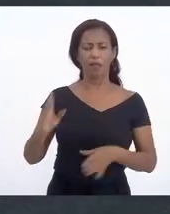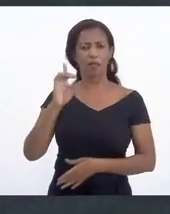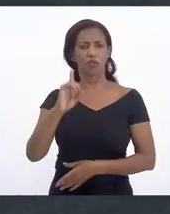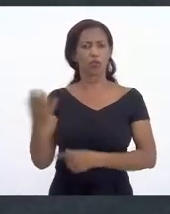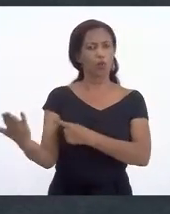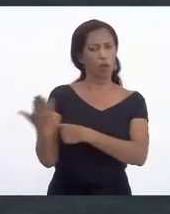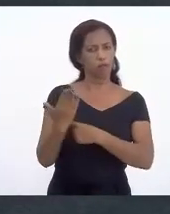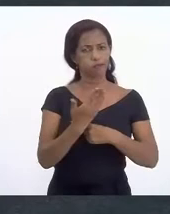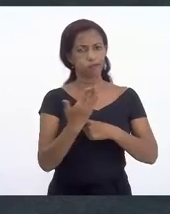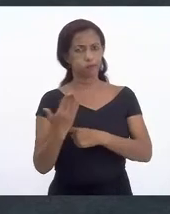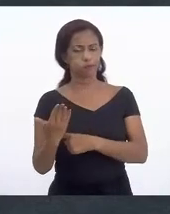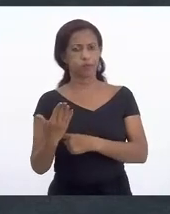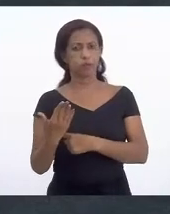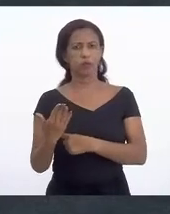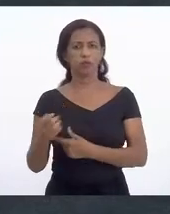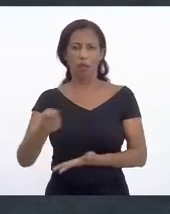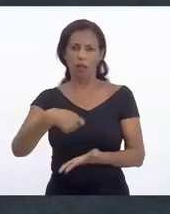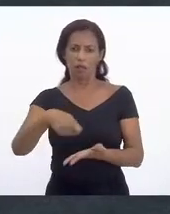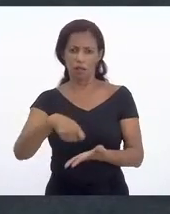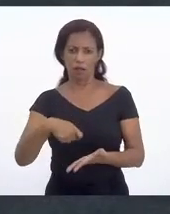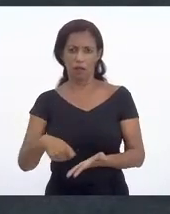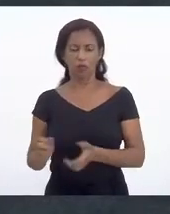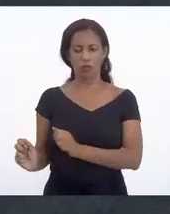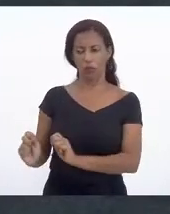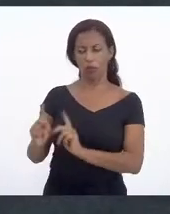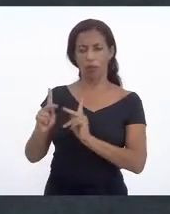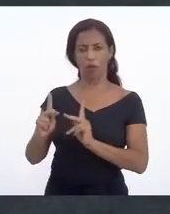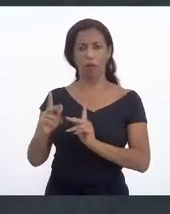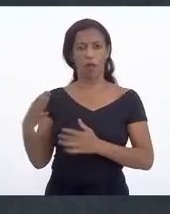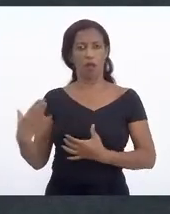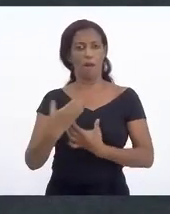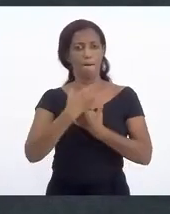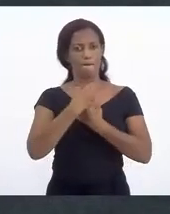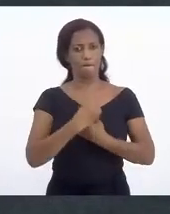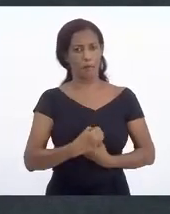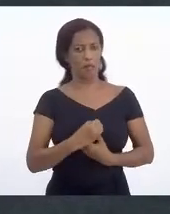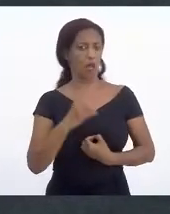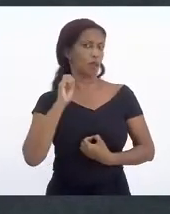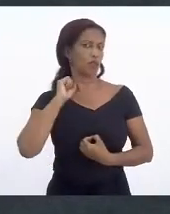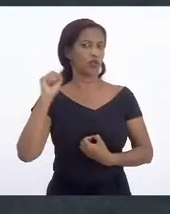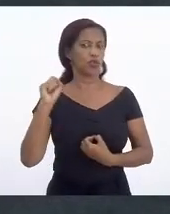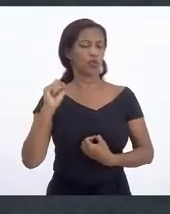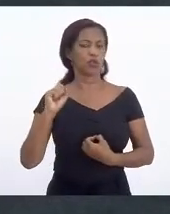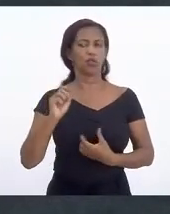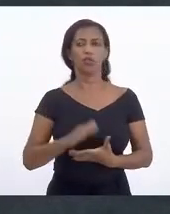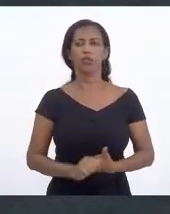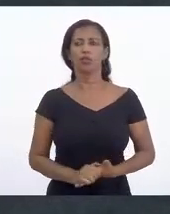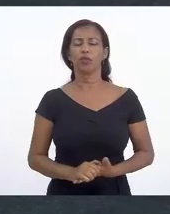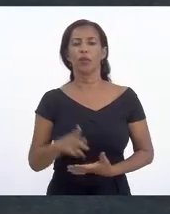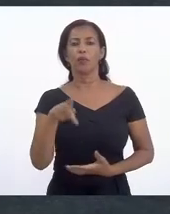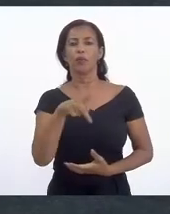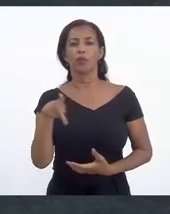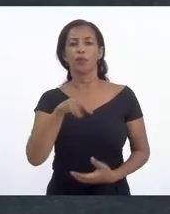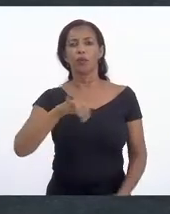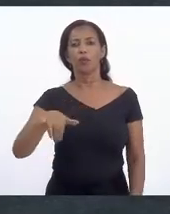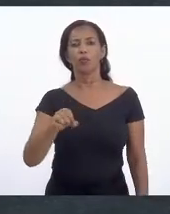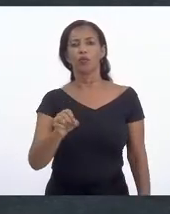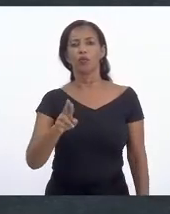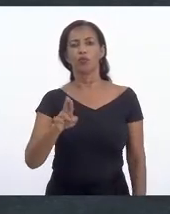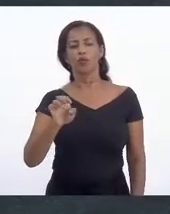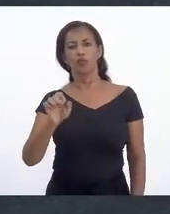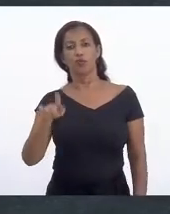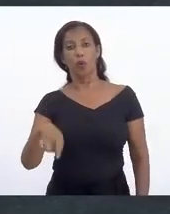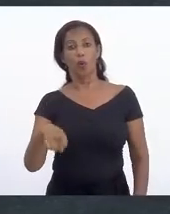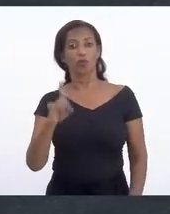nos ajudou na coleta das assinaturas. É uma medalha Tiradentes pós-mortem ao professor Jorge Najá, que foi diretor da